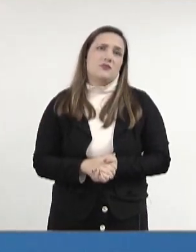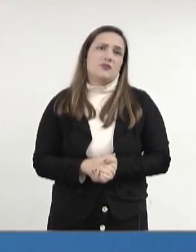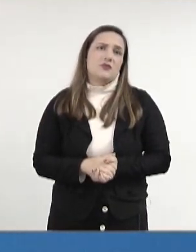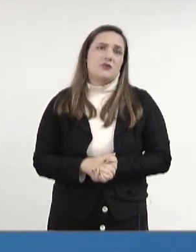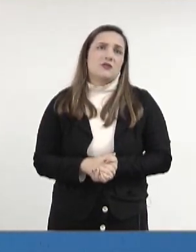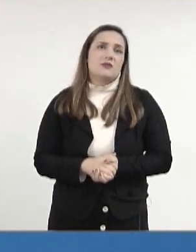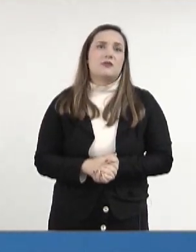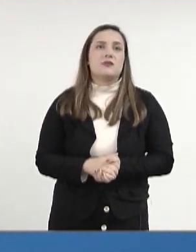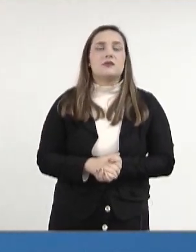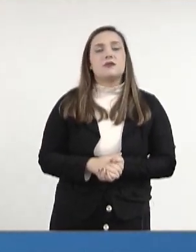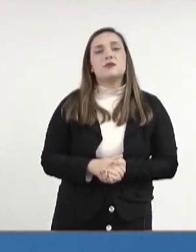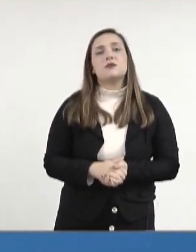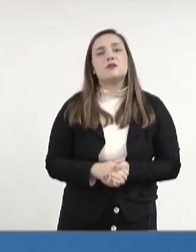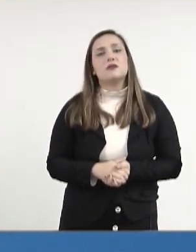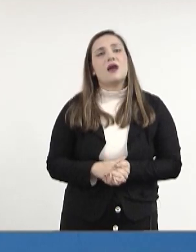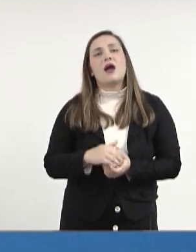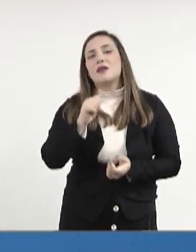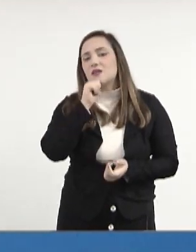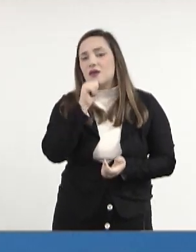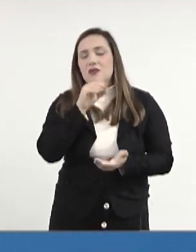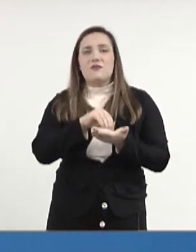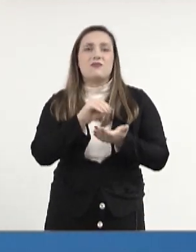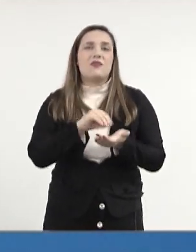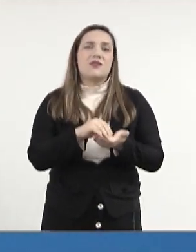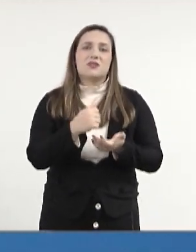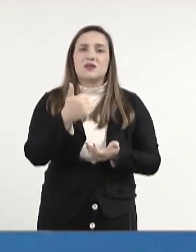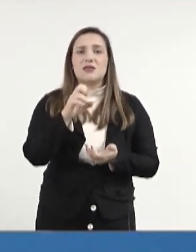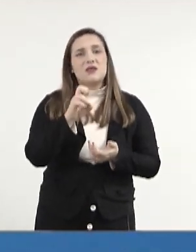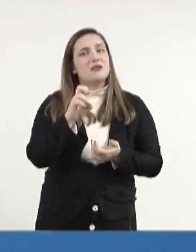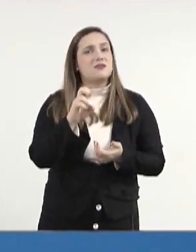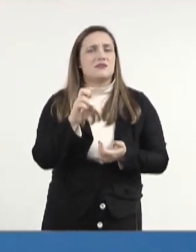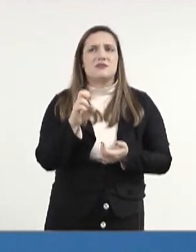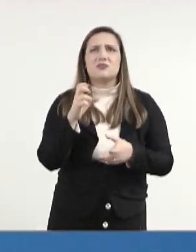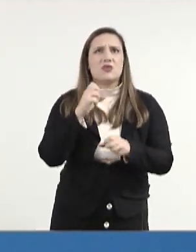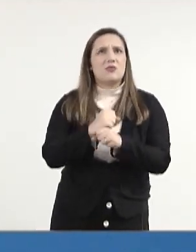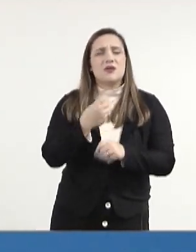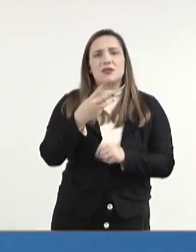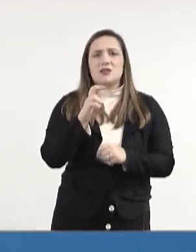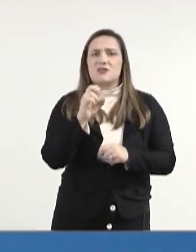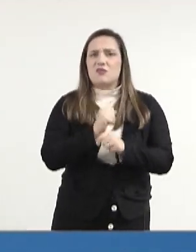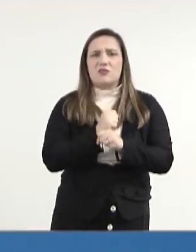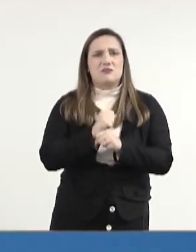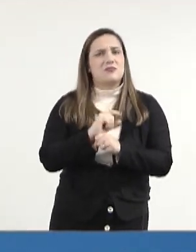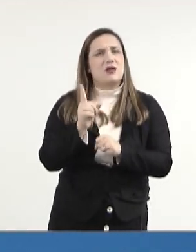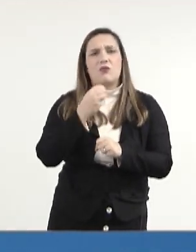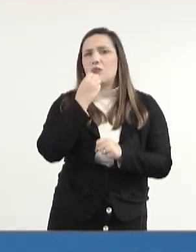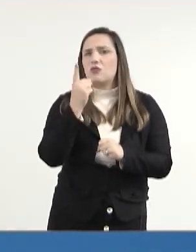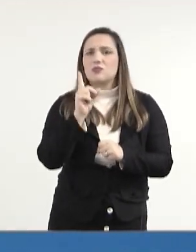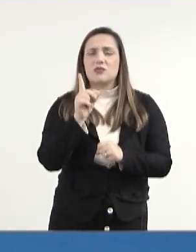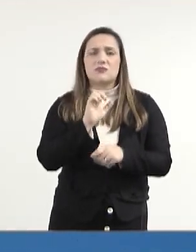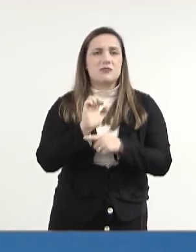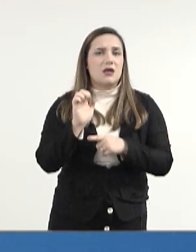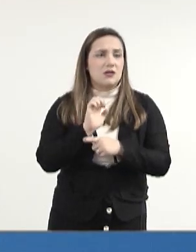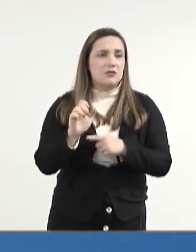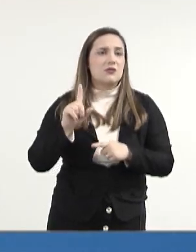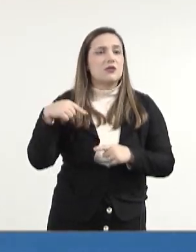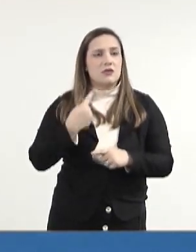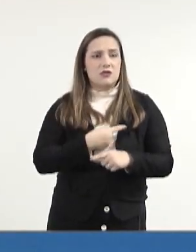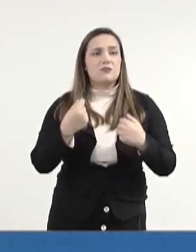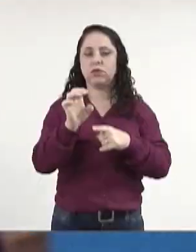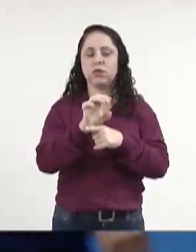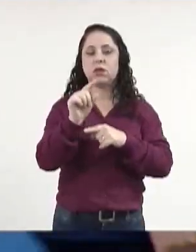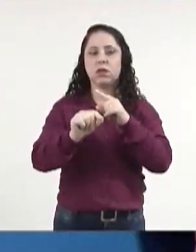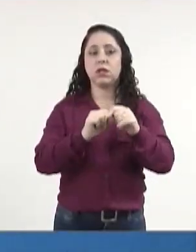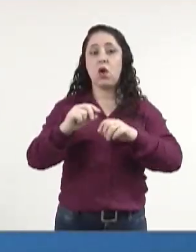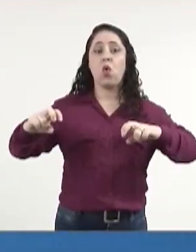20, faltariam 20, e aí mais 15, 35 anos. Então, acho que isso não é bom para o Estado. Nós temos que estabelecer aqui no Mato